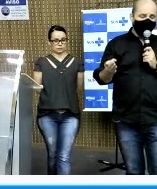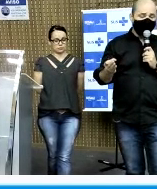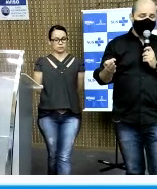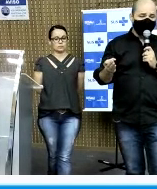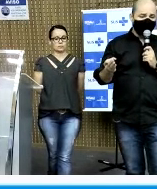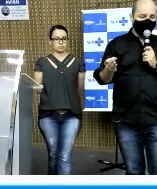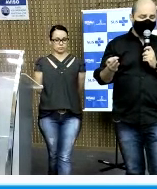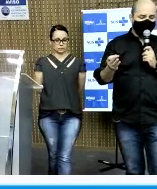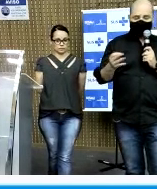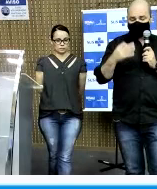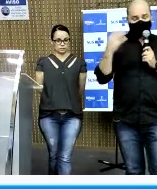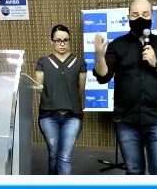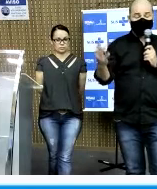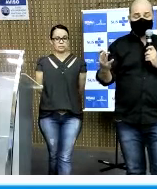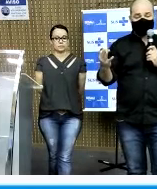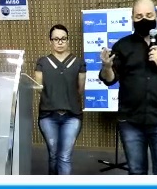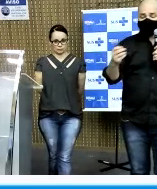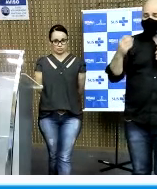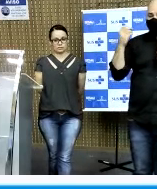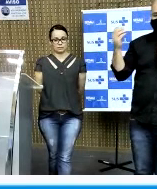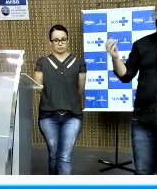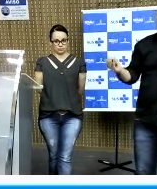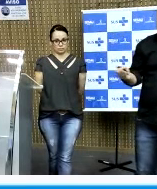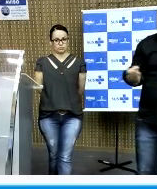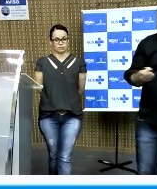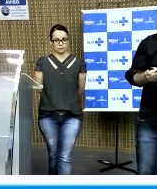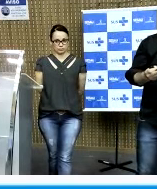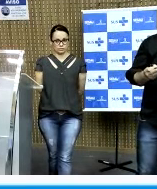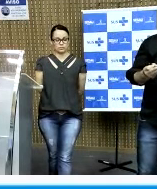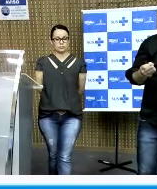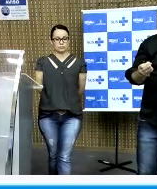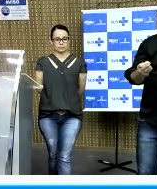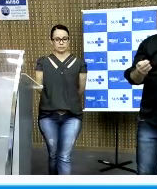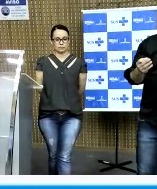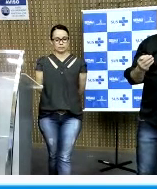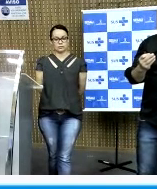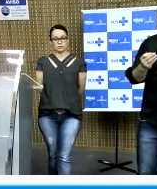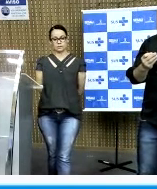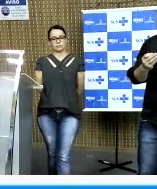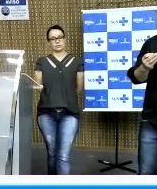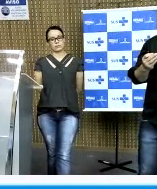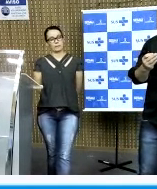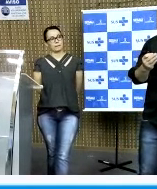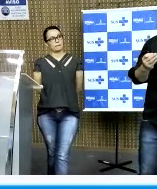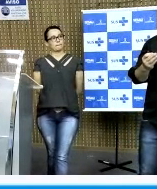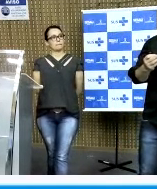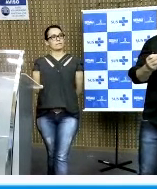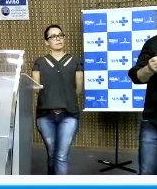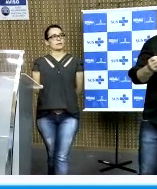Analisando esses óbitos naquela nossa reunião, naquela nossa conversa na unidade, assim, foram causas assim até